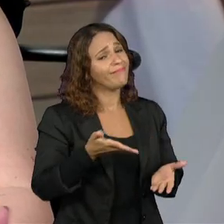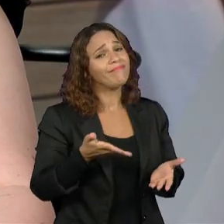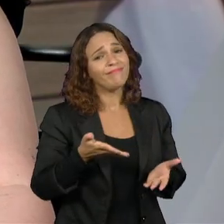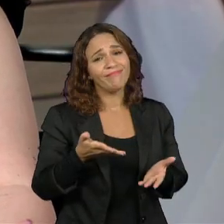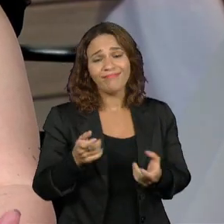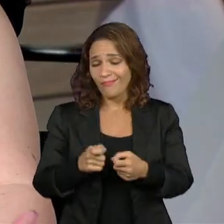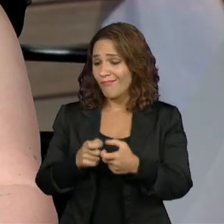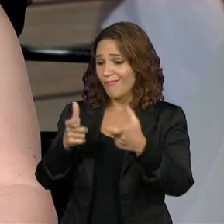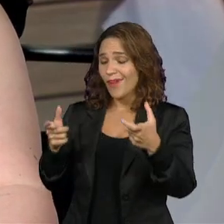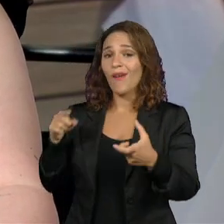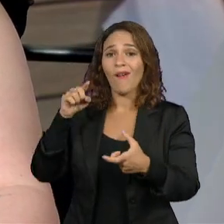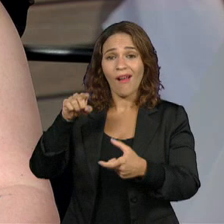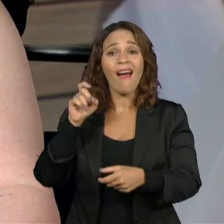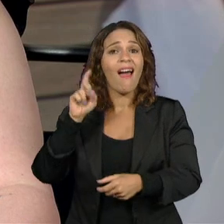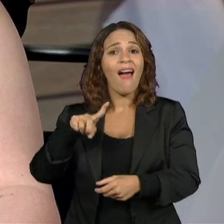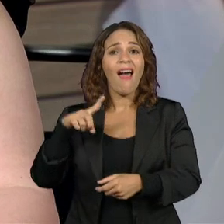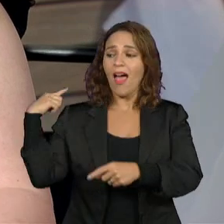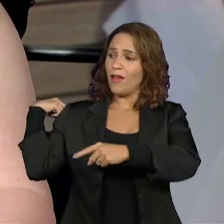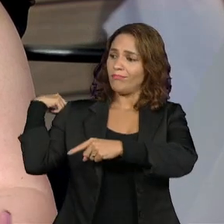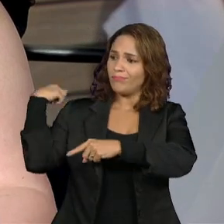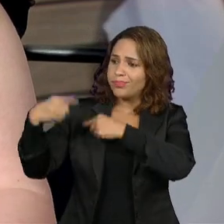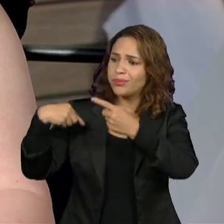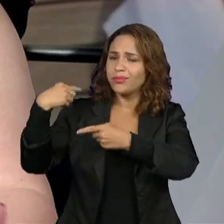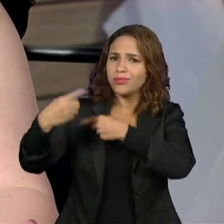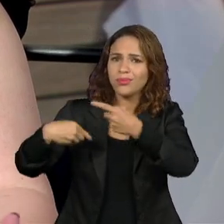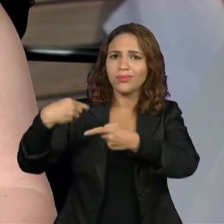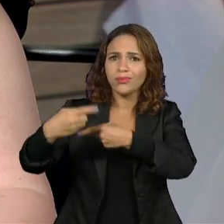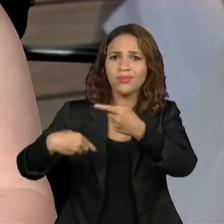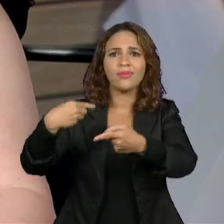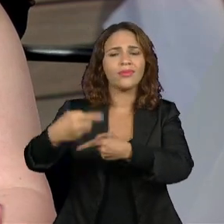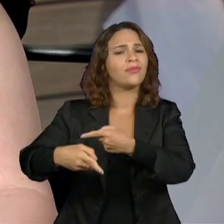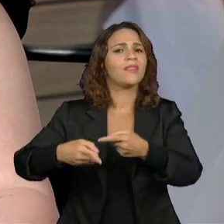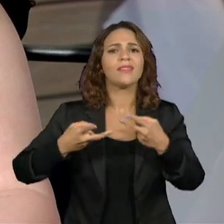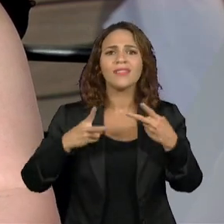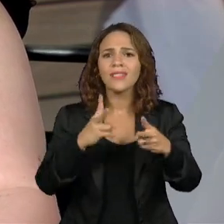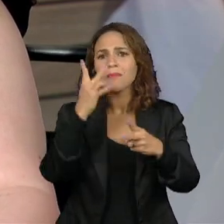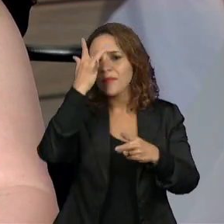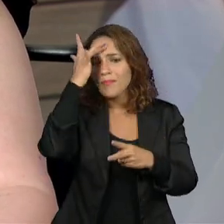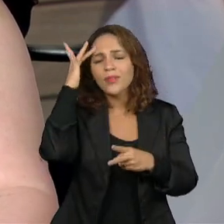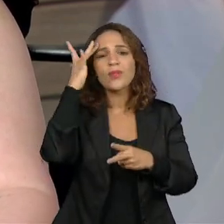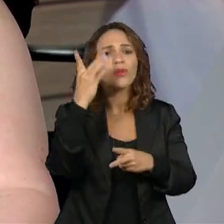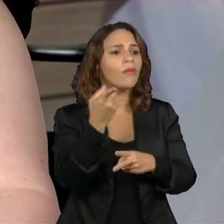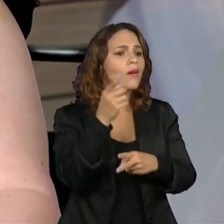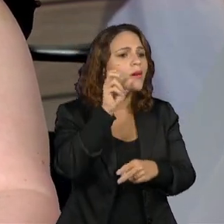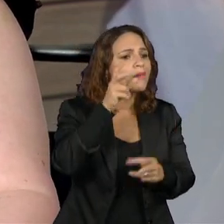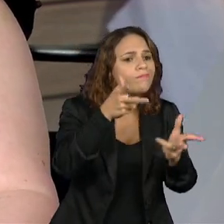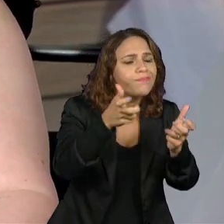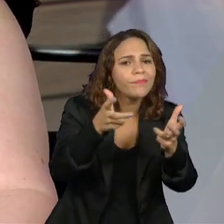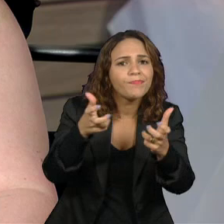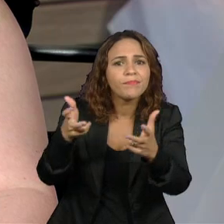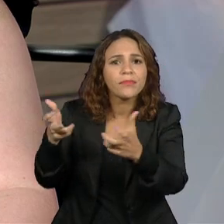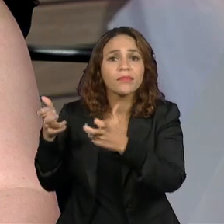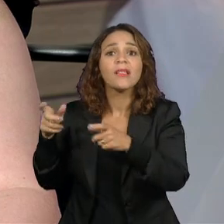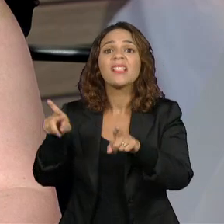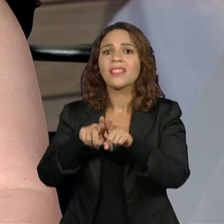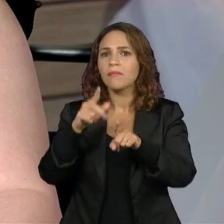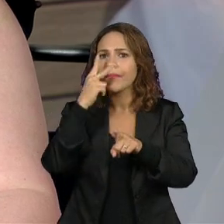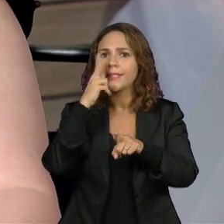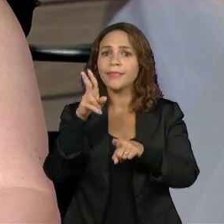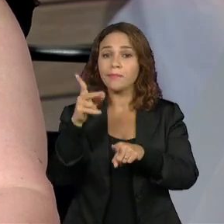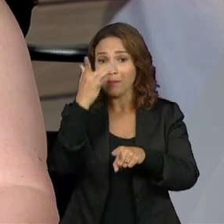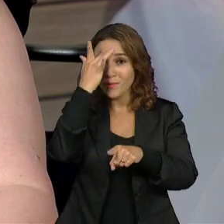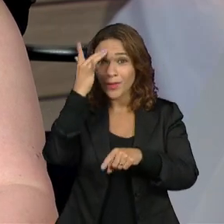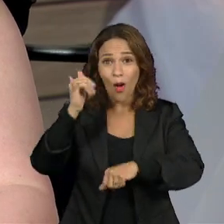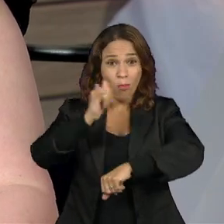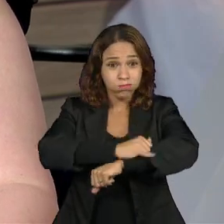A gordofobia ela é estrutural. Ela está em todas as estruturas que a gente se aproxima e ela, inclusive, marginaliza cada vez pessoas que